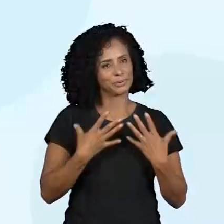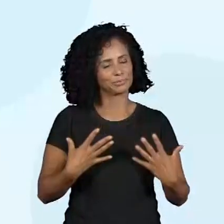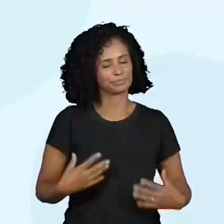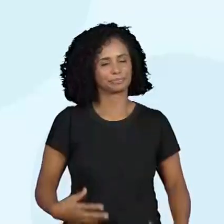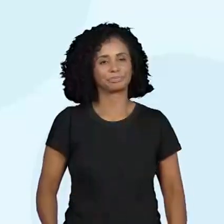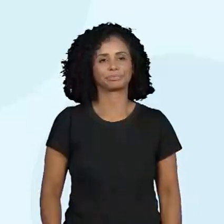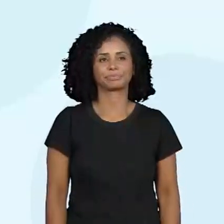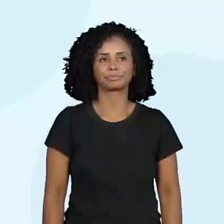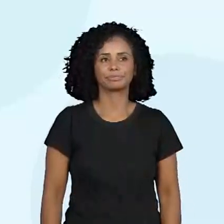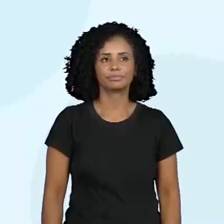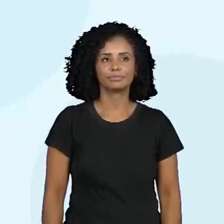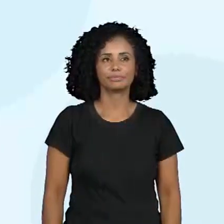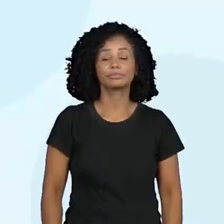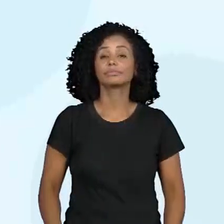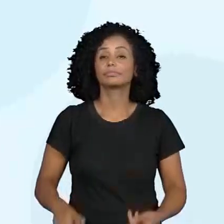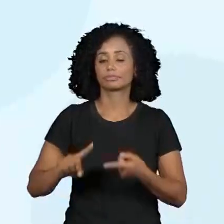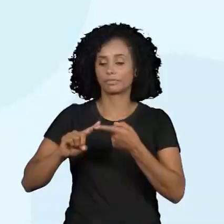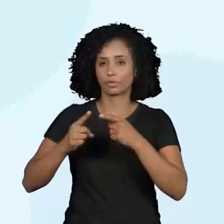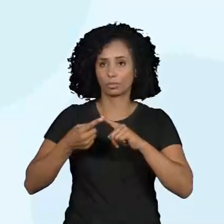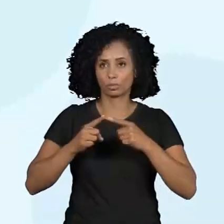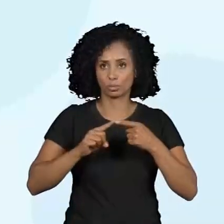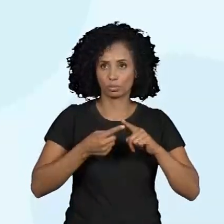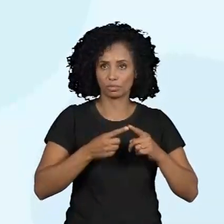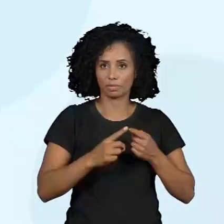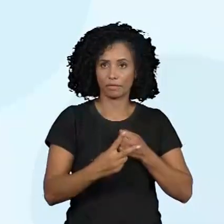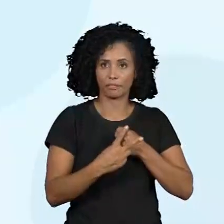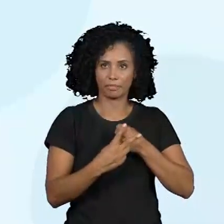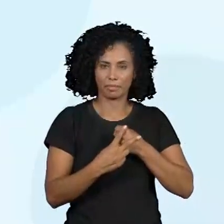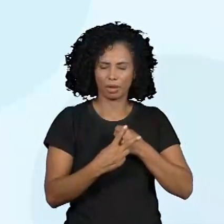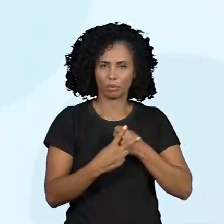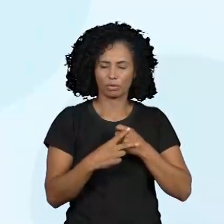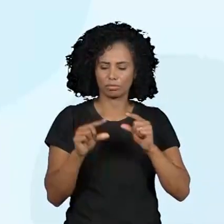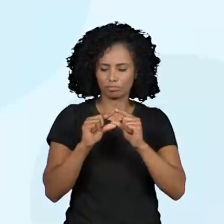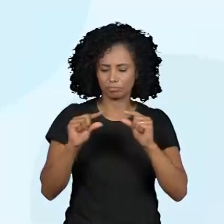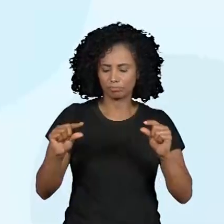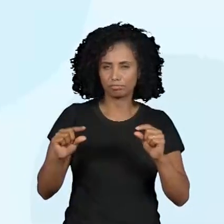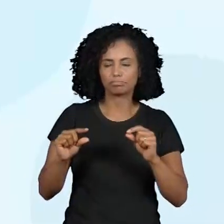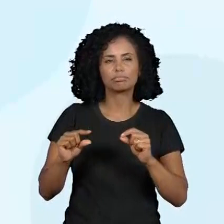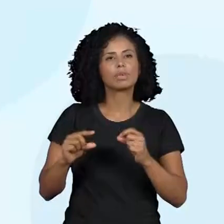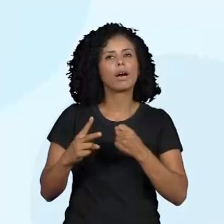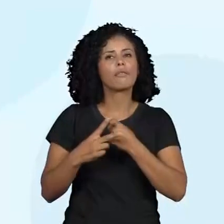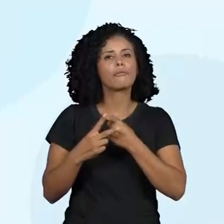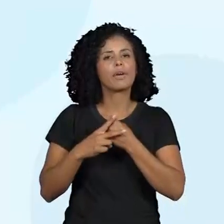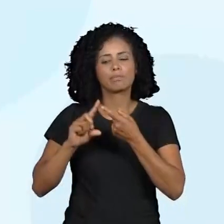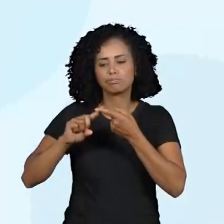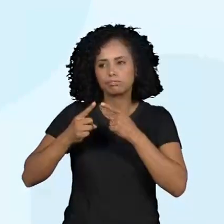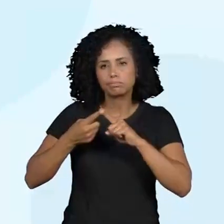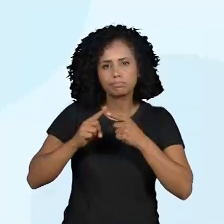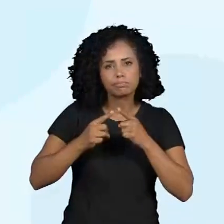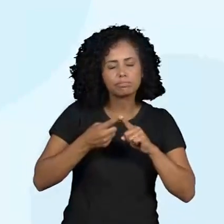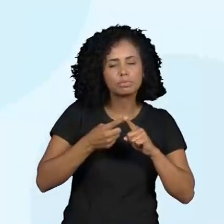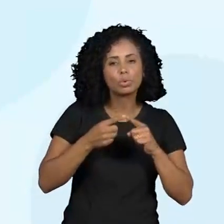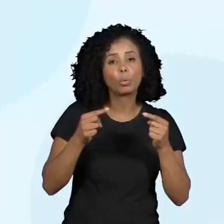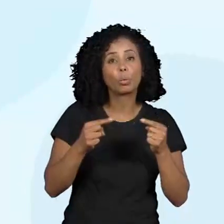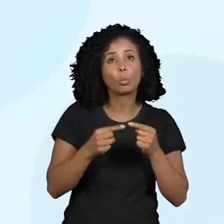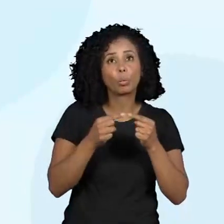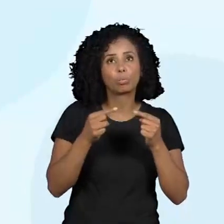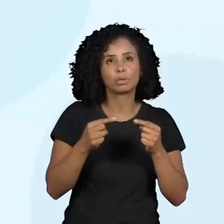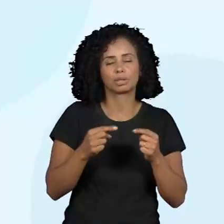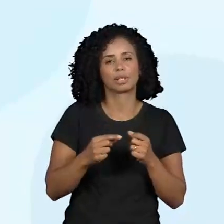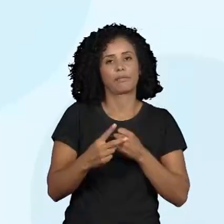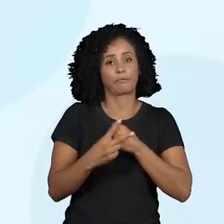a concordância verbal a concordância verbal que está relacionada com os